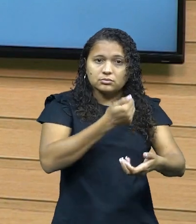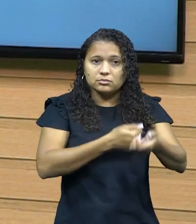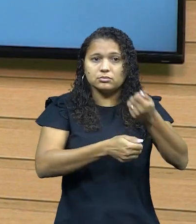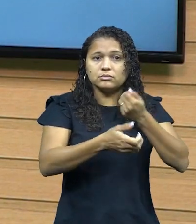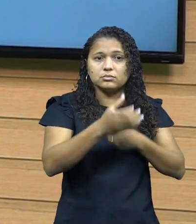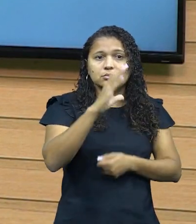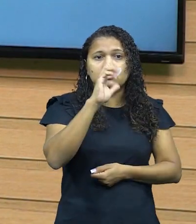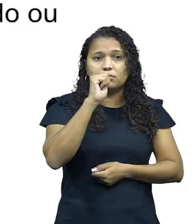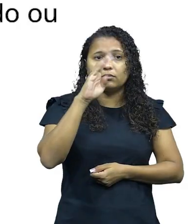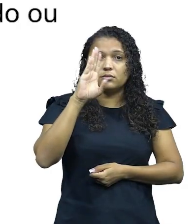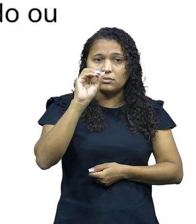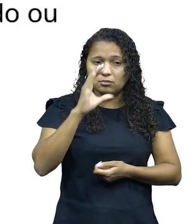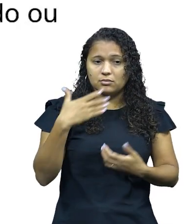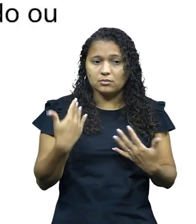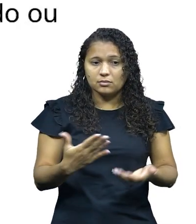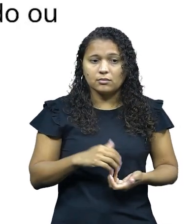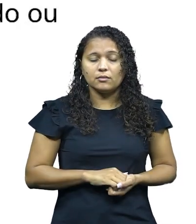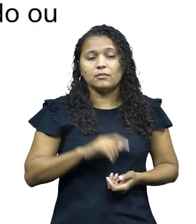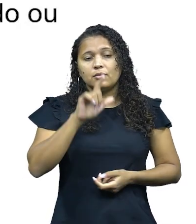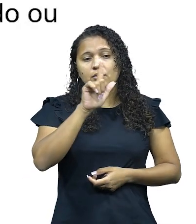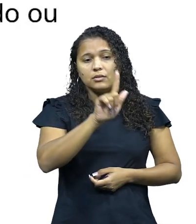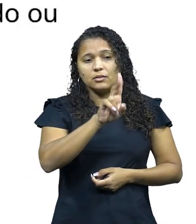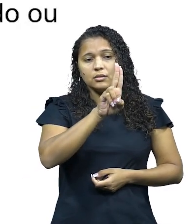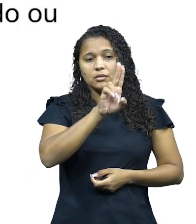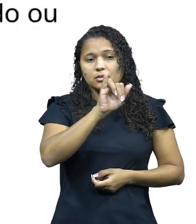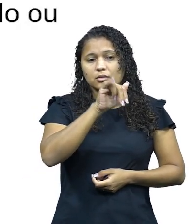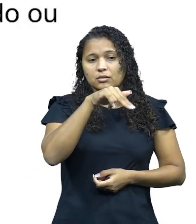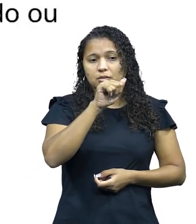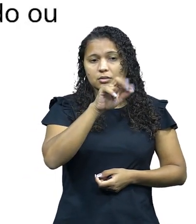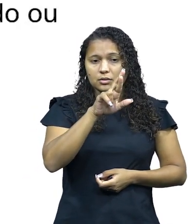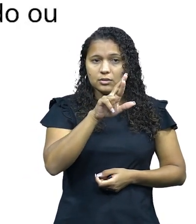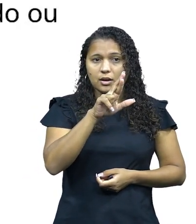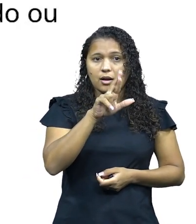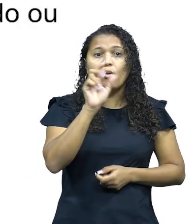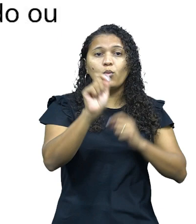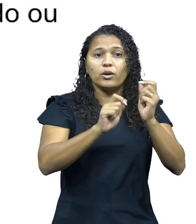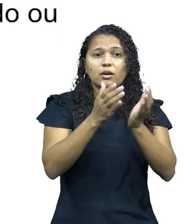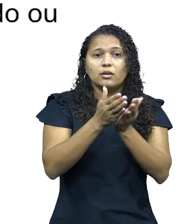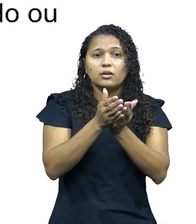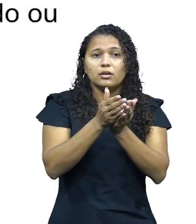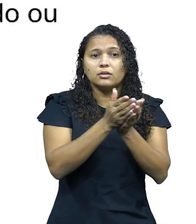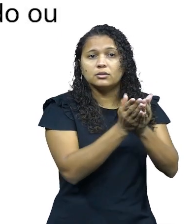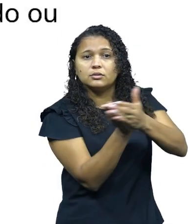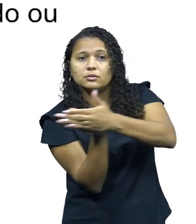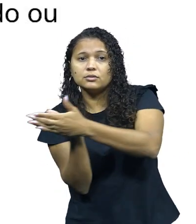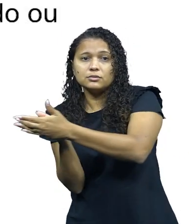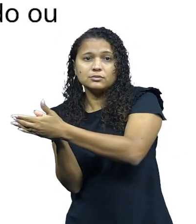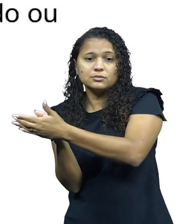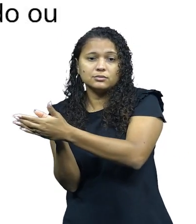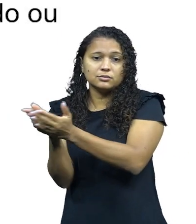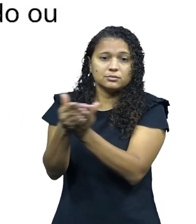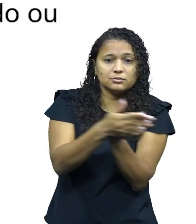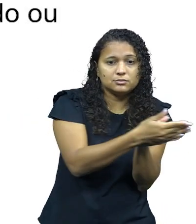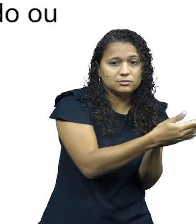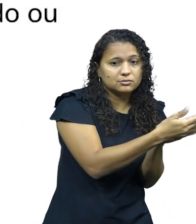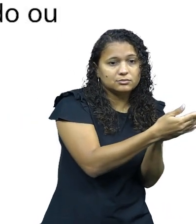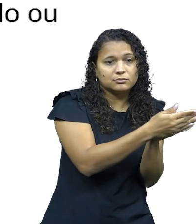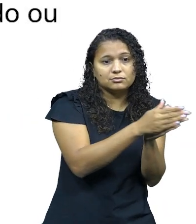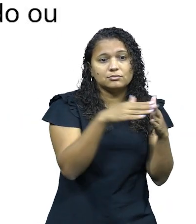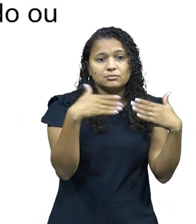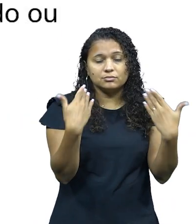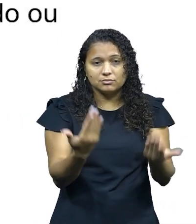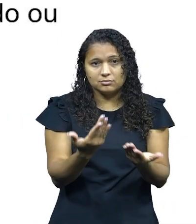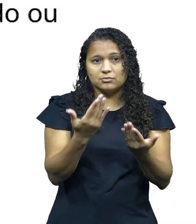puxar um cabo. Guinar significa virar a embarcação, seja a bombordo